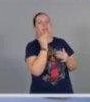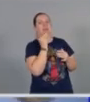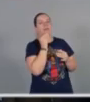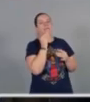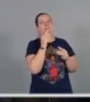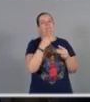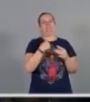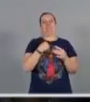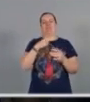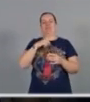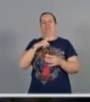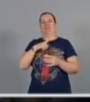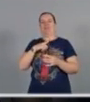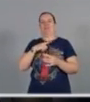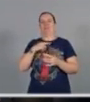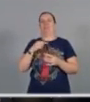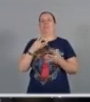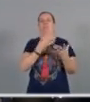autoafirmação